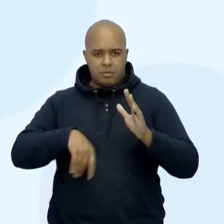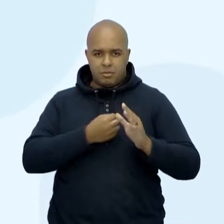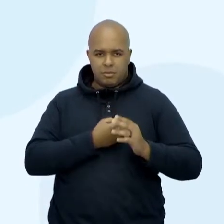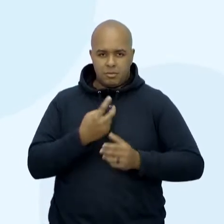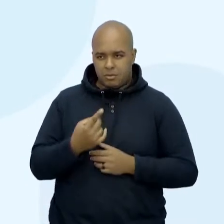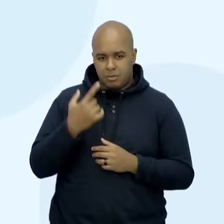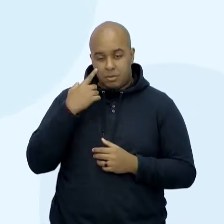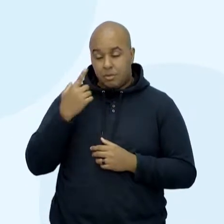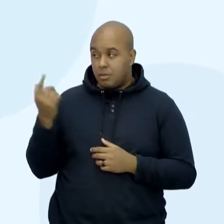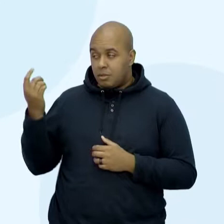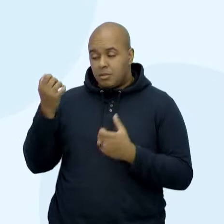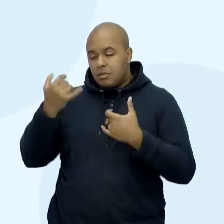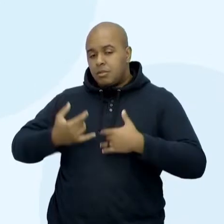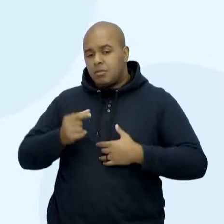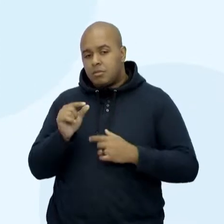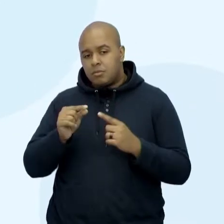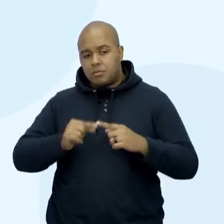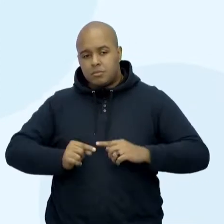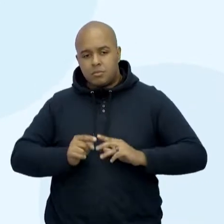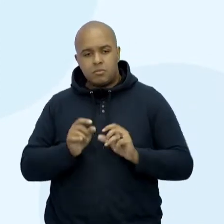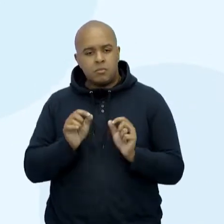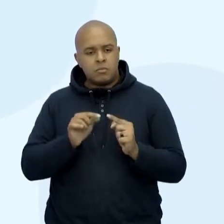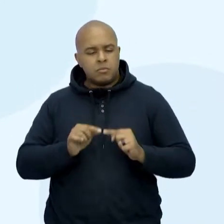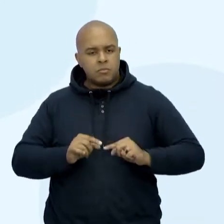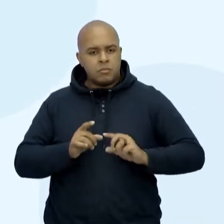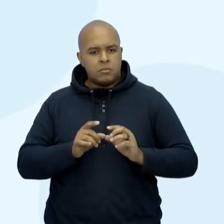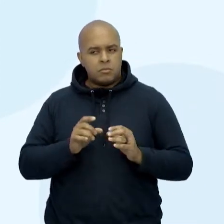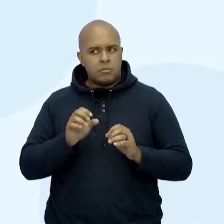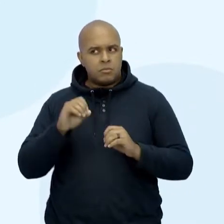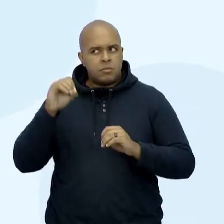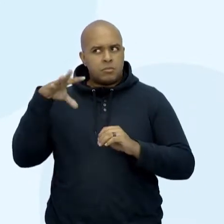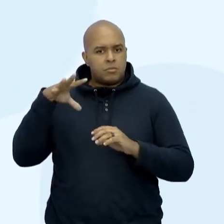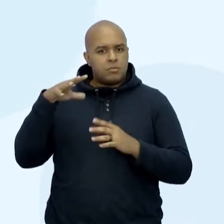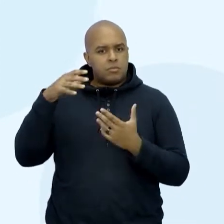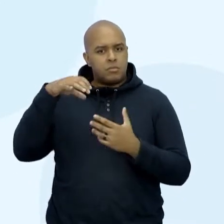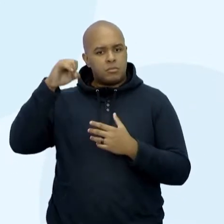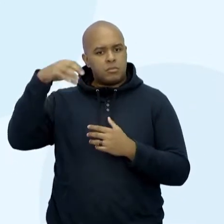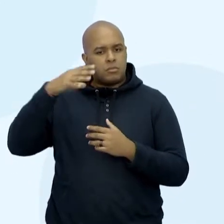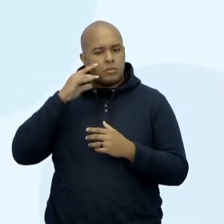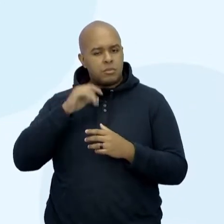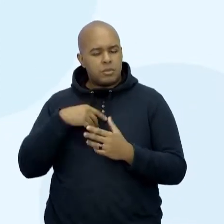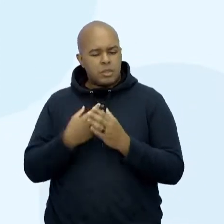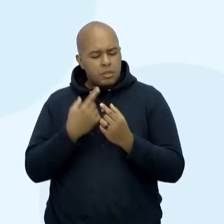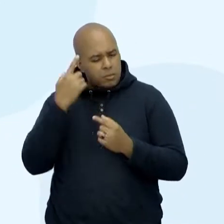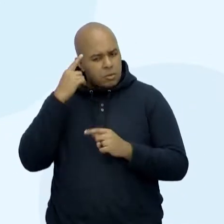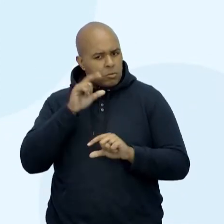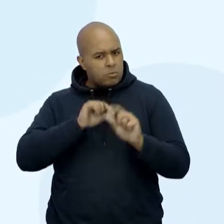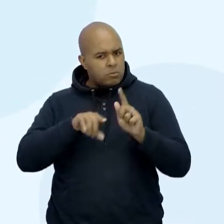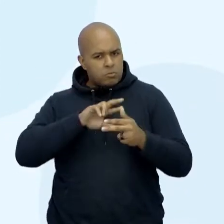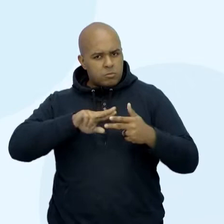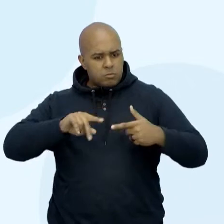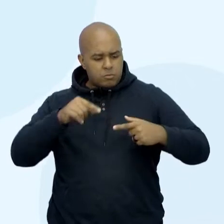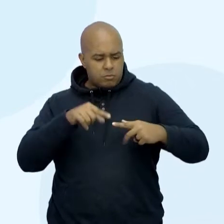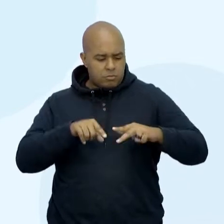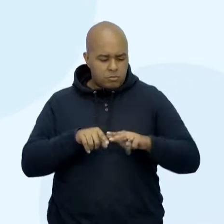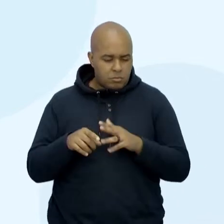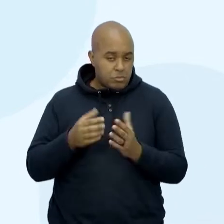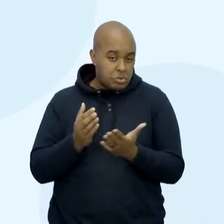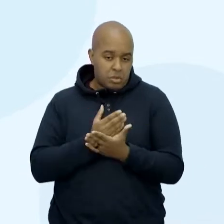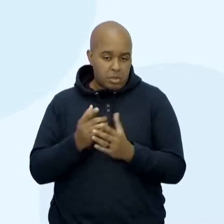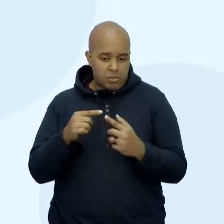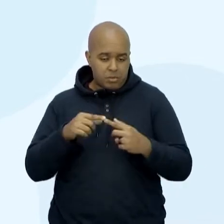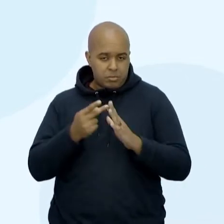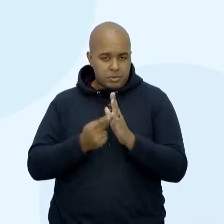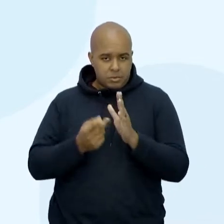2, né, falando um pouquinho aí sobre iluminação. Então, vocês poderiam optar por várias questões norteadoras aí